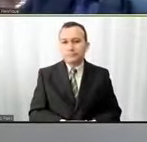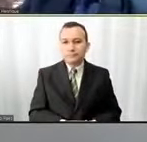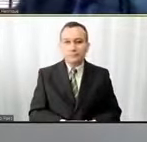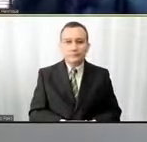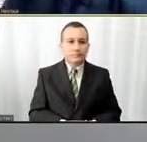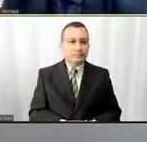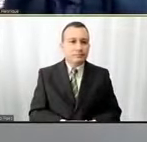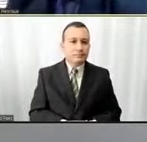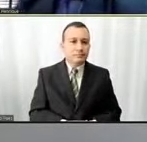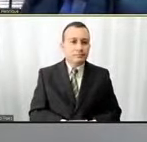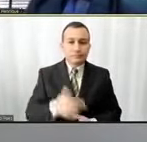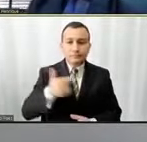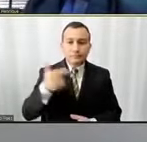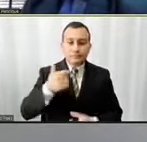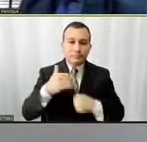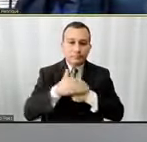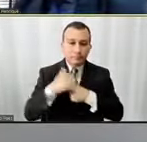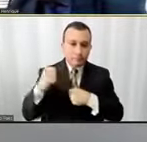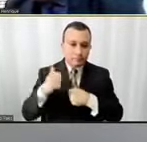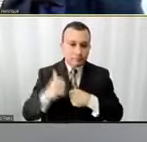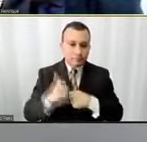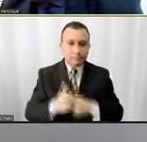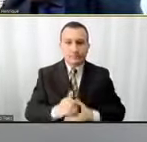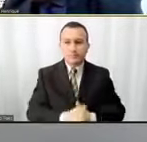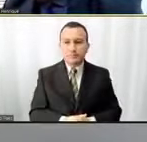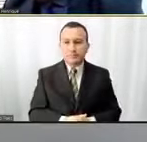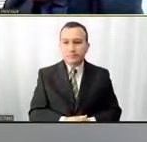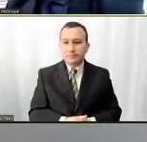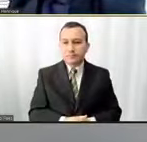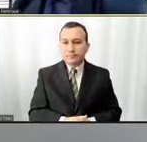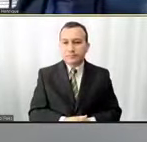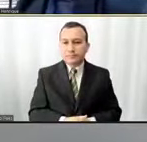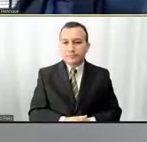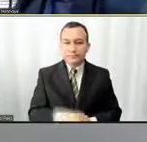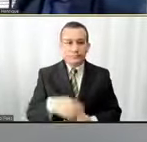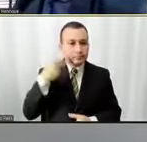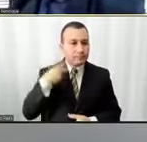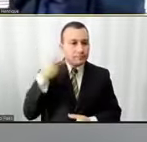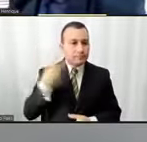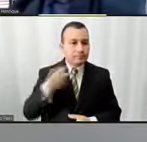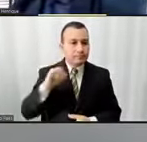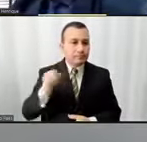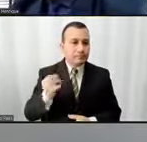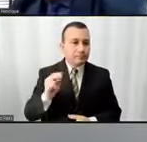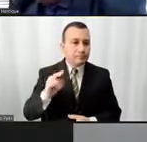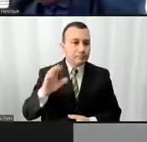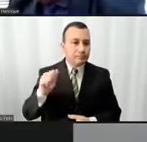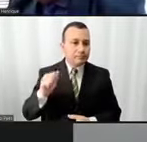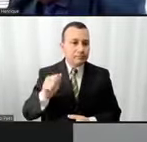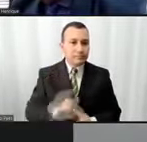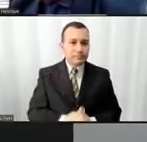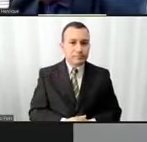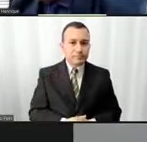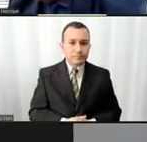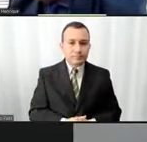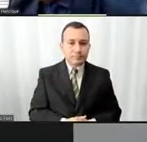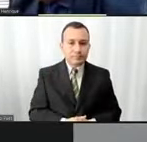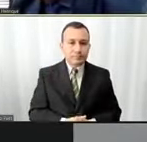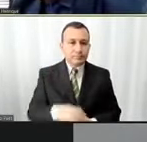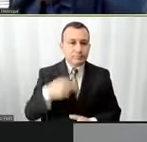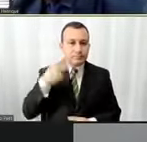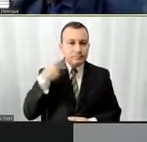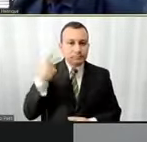Vereadores, vamos à segunda chamada, vereadores. Vamos lá. Vereador Juca do Guarda Filho. Vereador